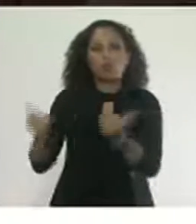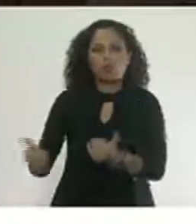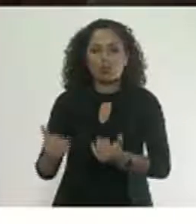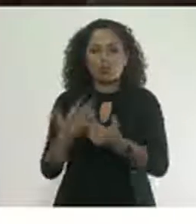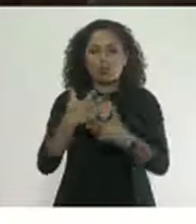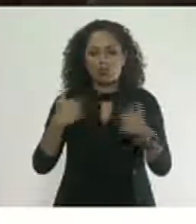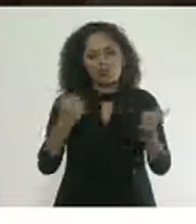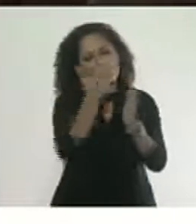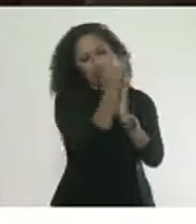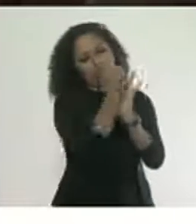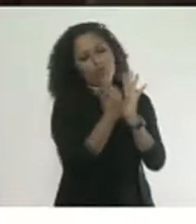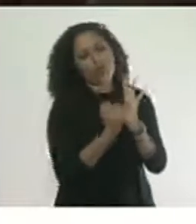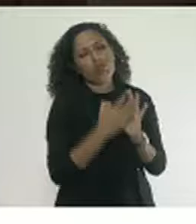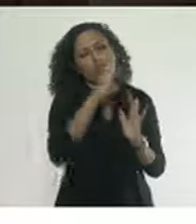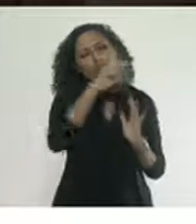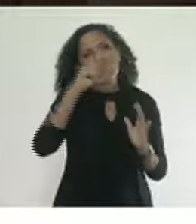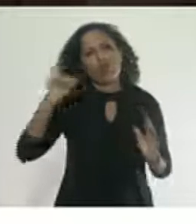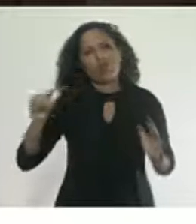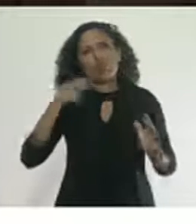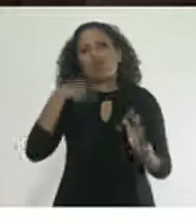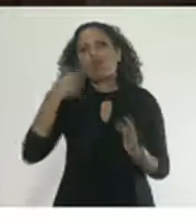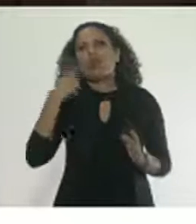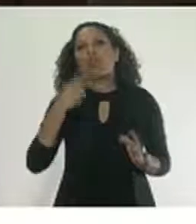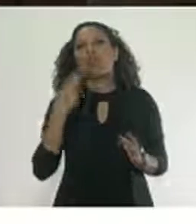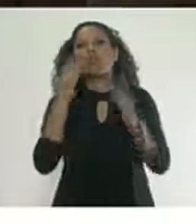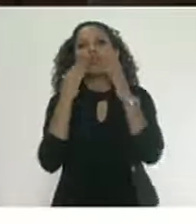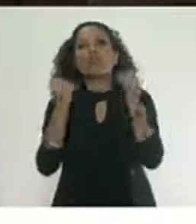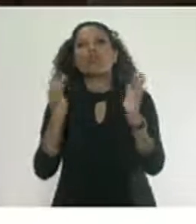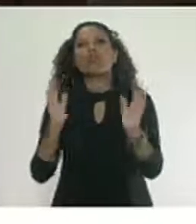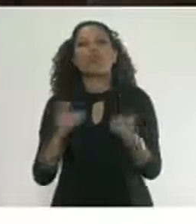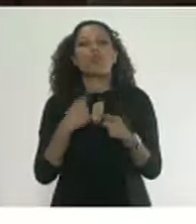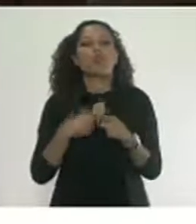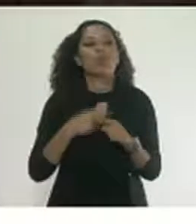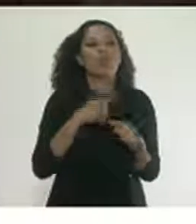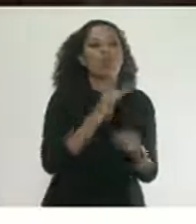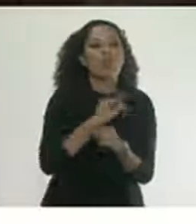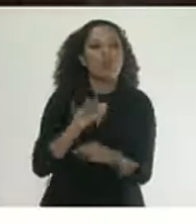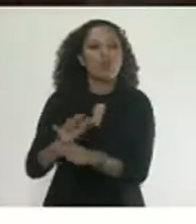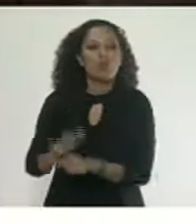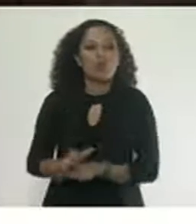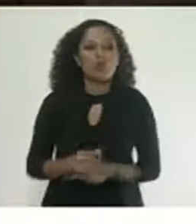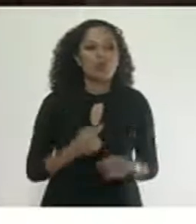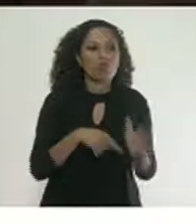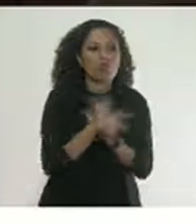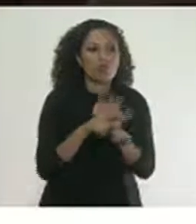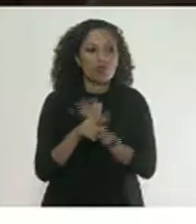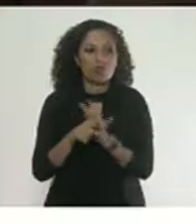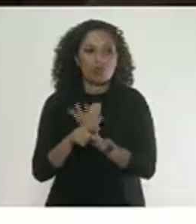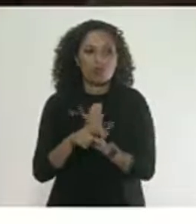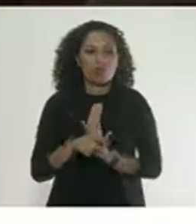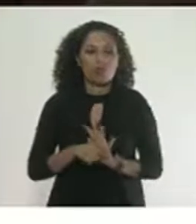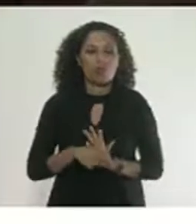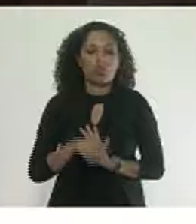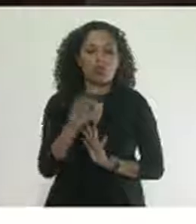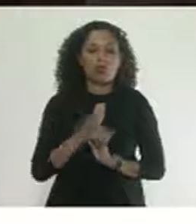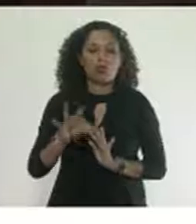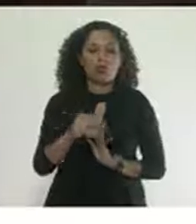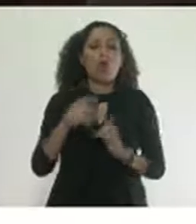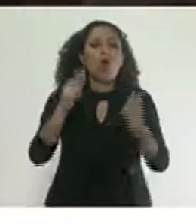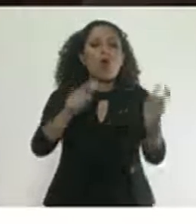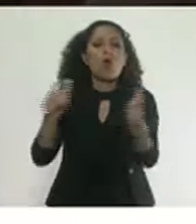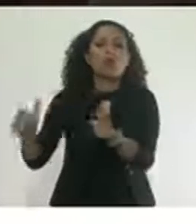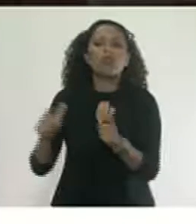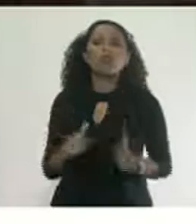essas orientações da CPI que aqui foram realizadas para aprimorar a fiscalização dessas armas. Para onde estão